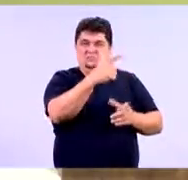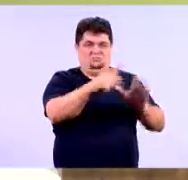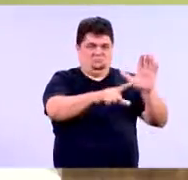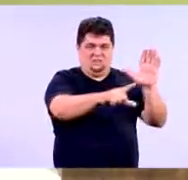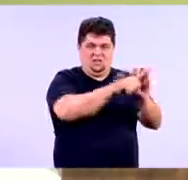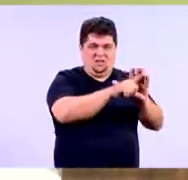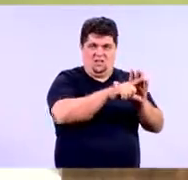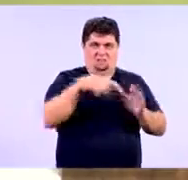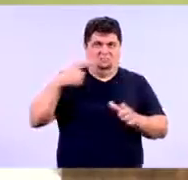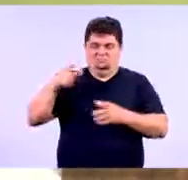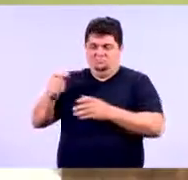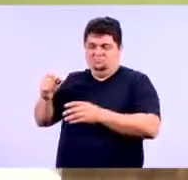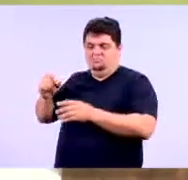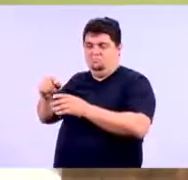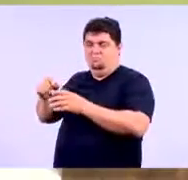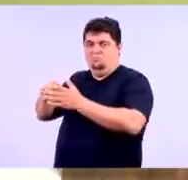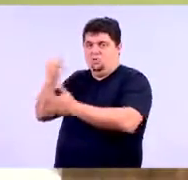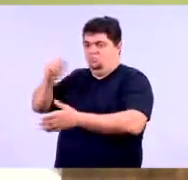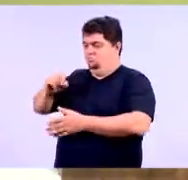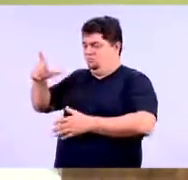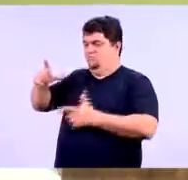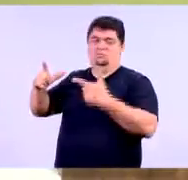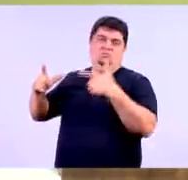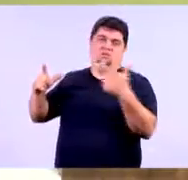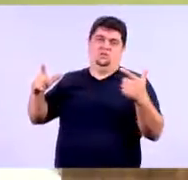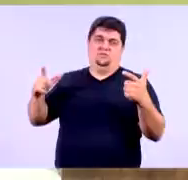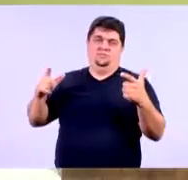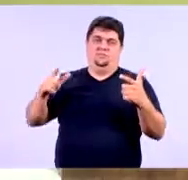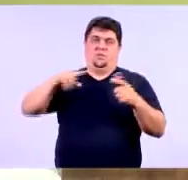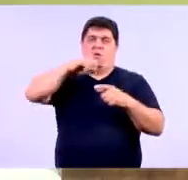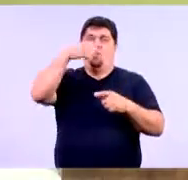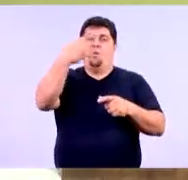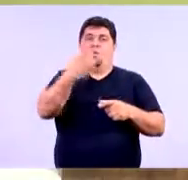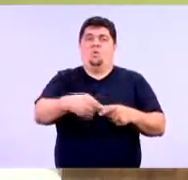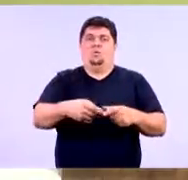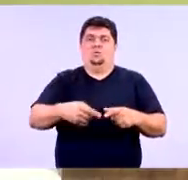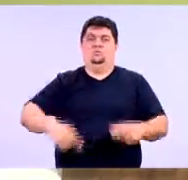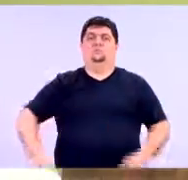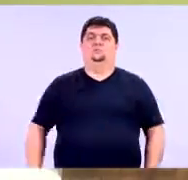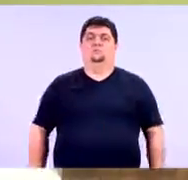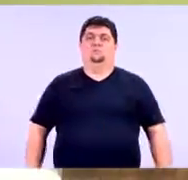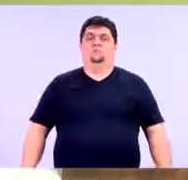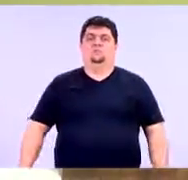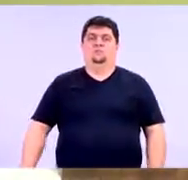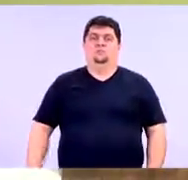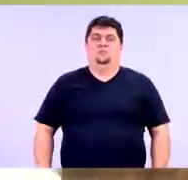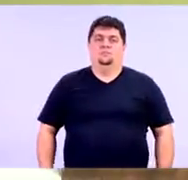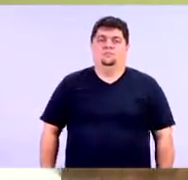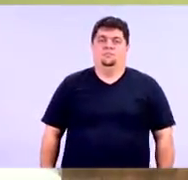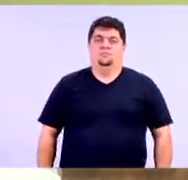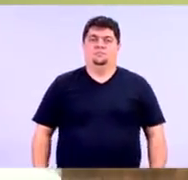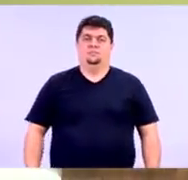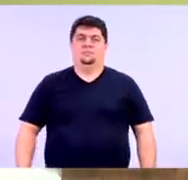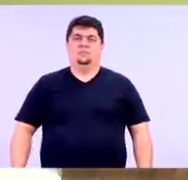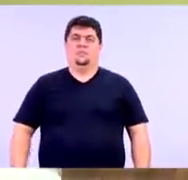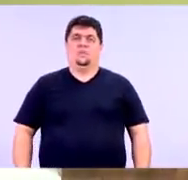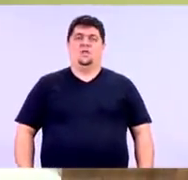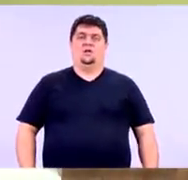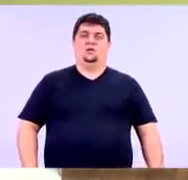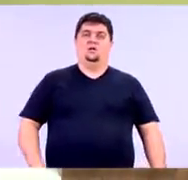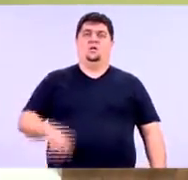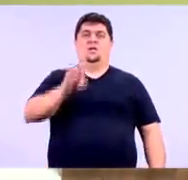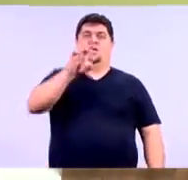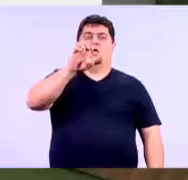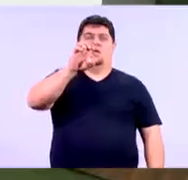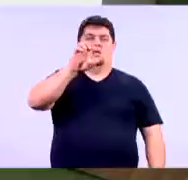tributo, ok? E aí vamos para o próximo. Professor, ainda, na verdade, a exceção? Temos uma exceção aqui na